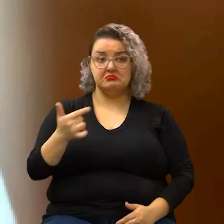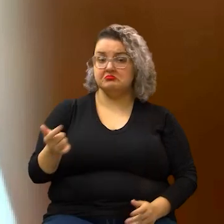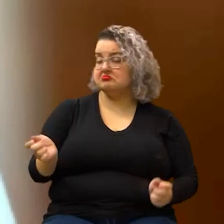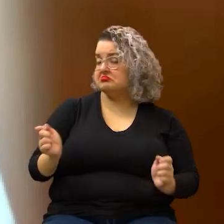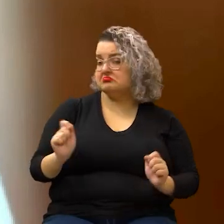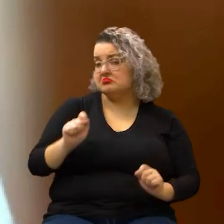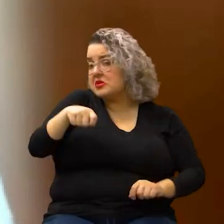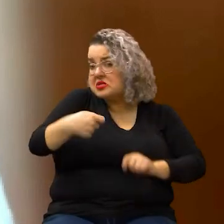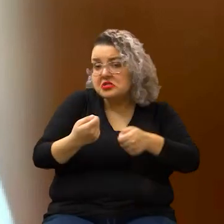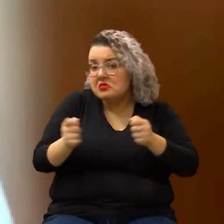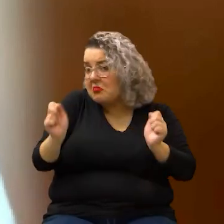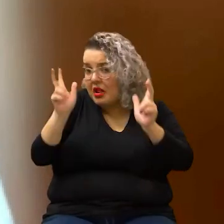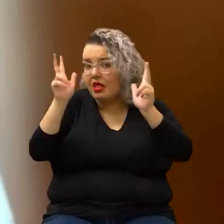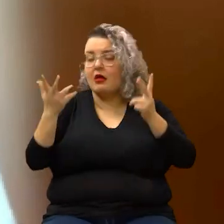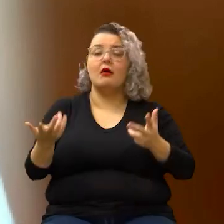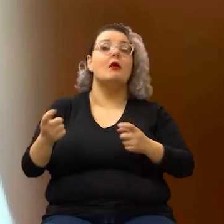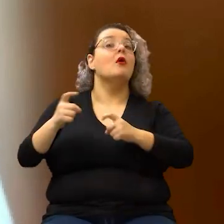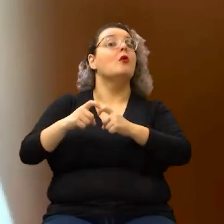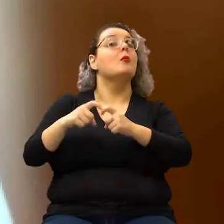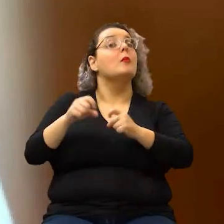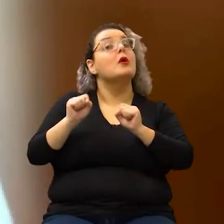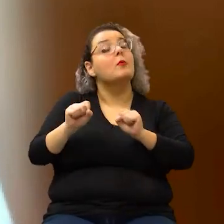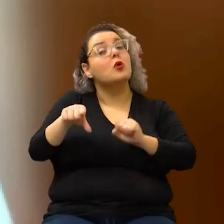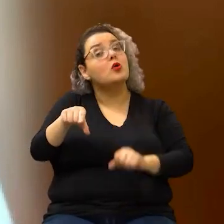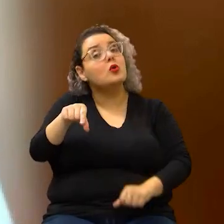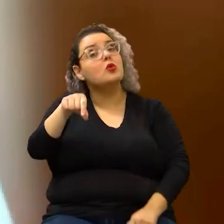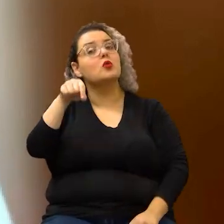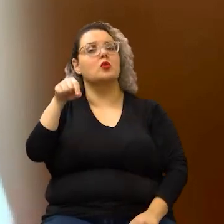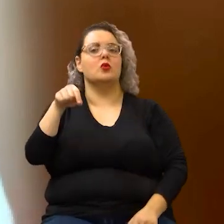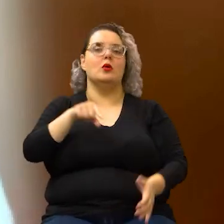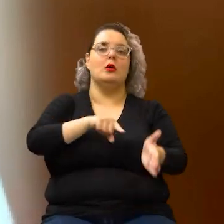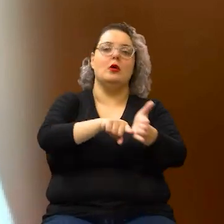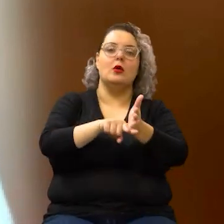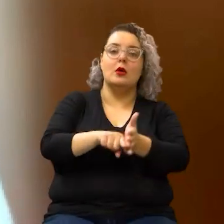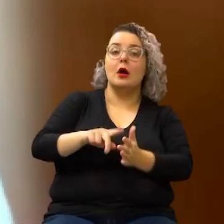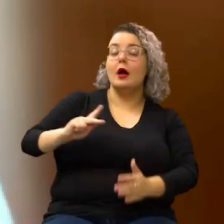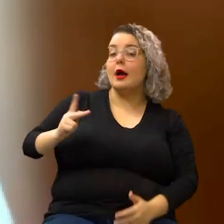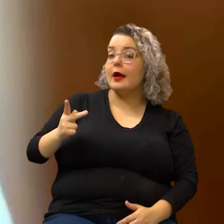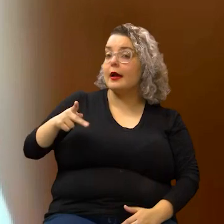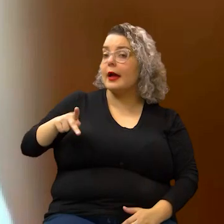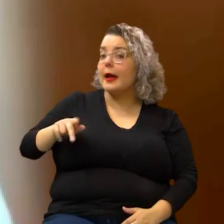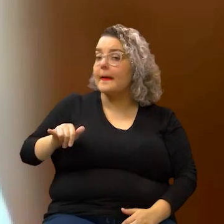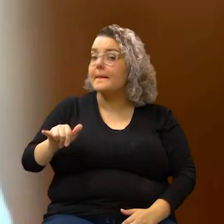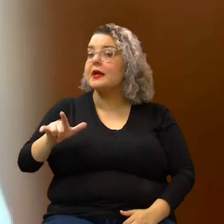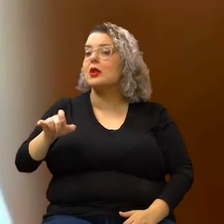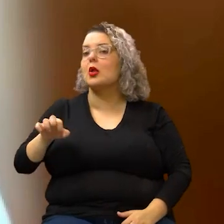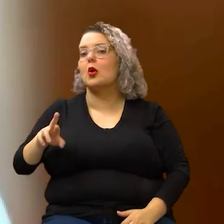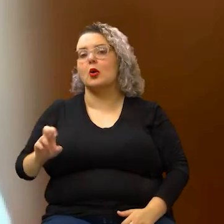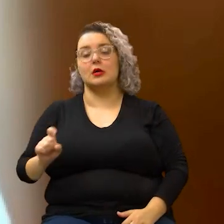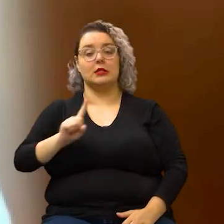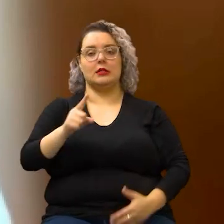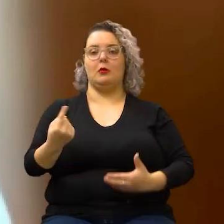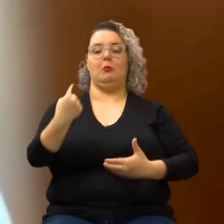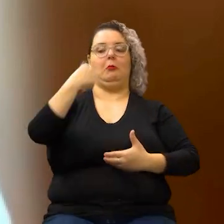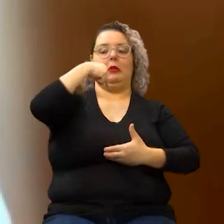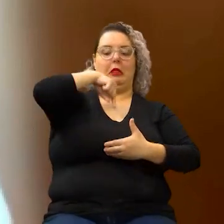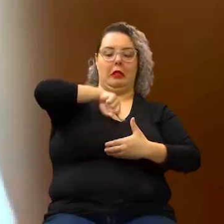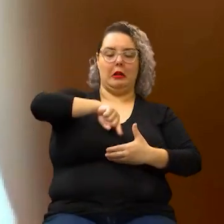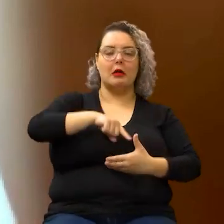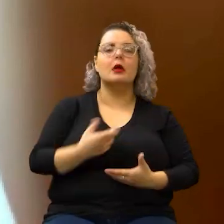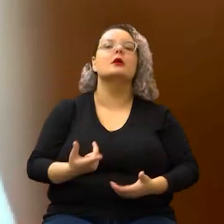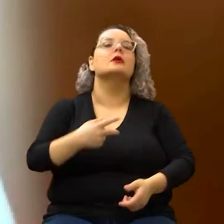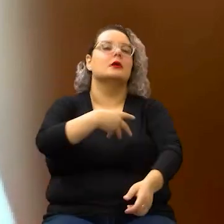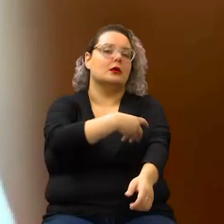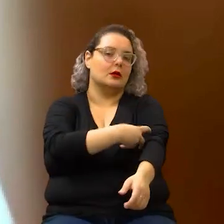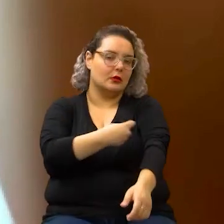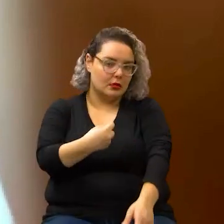não haja sinais de alarme, o médico pode estar optando por pesquisar o H. pylori de uma forma não invasiva,